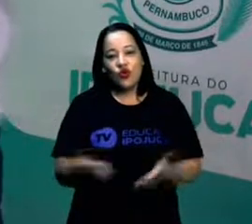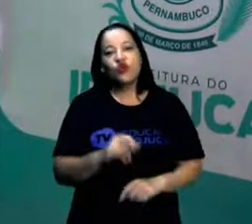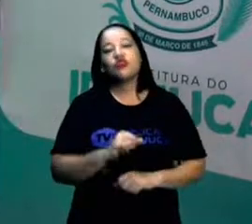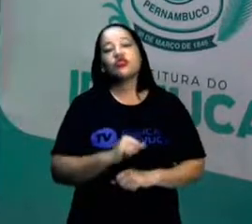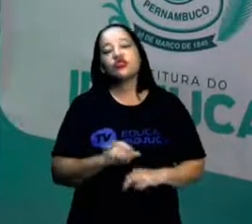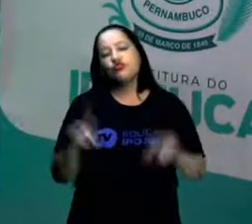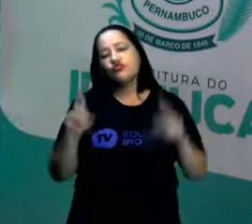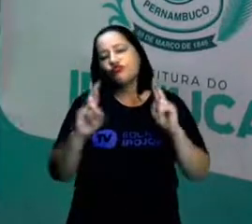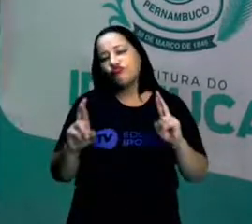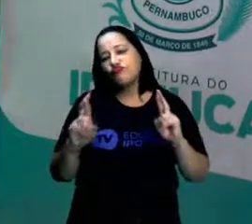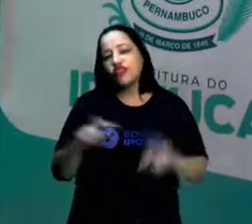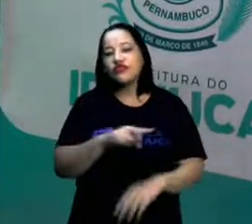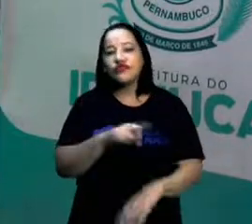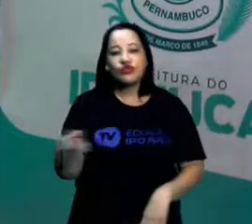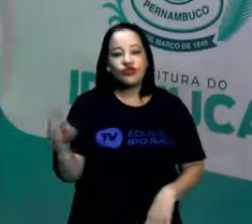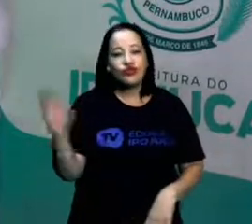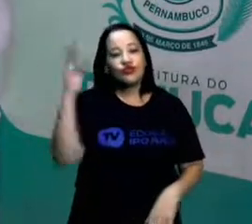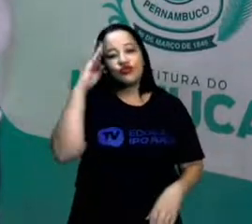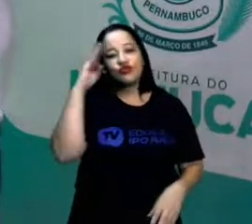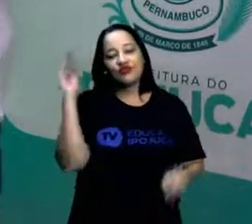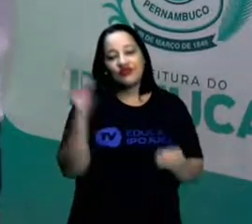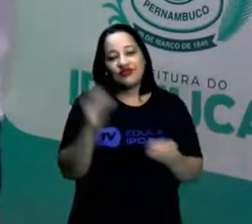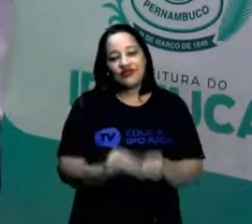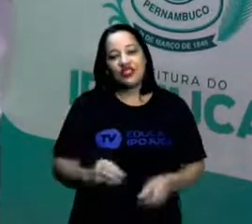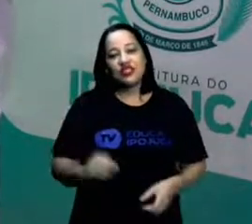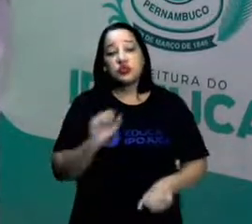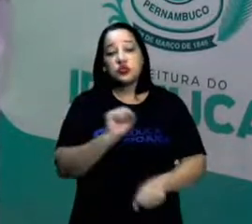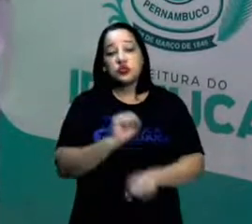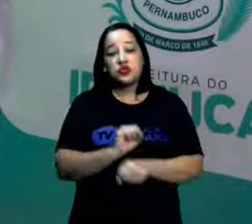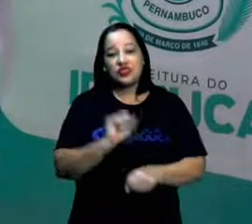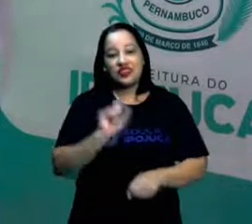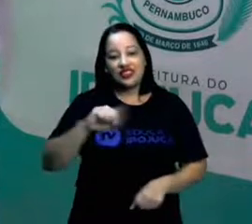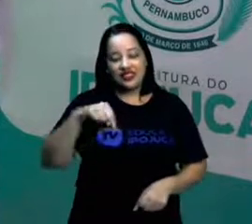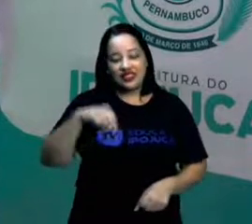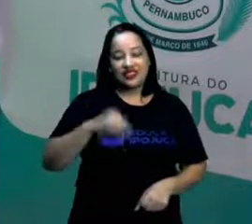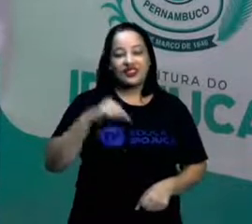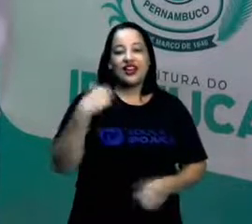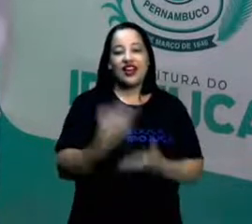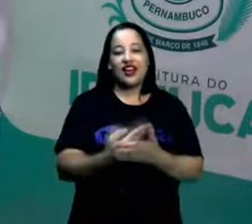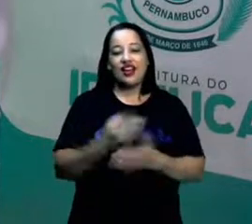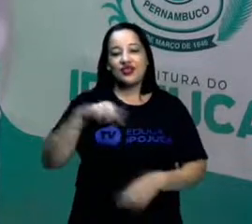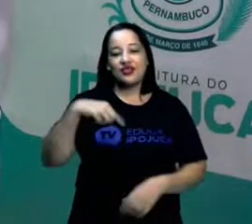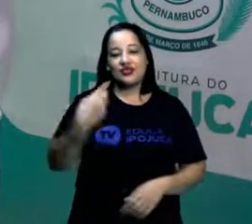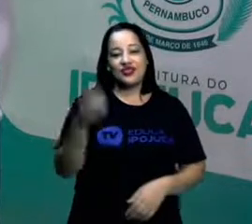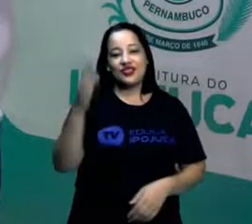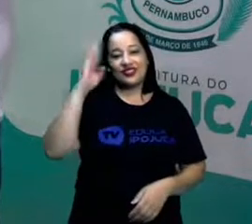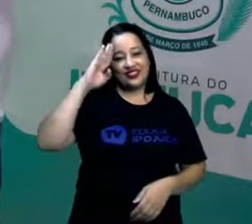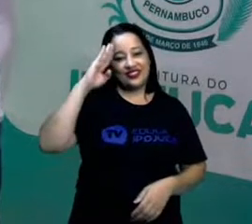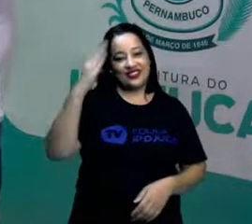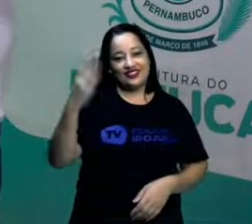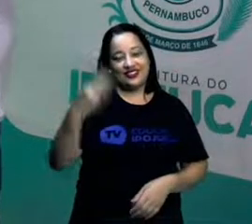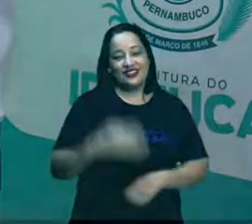espero que vocês tenham entendido e eu aguardo vocês na nossa próxima aula. Valeu!